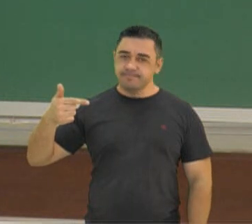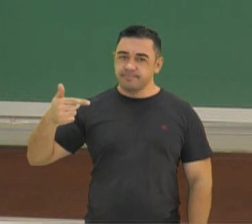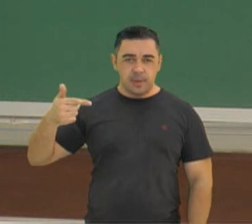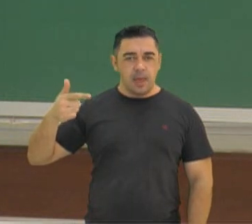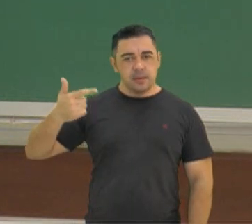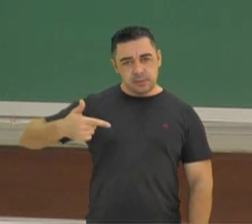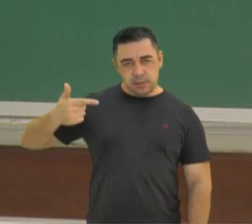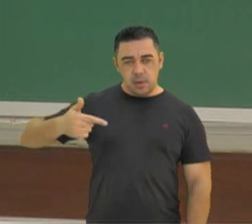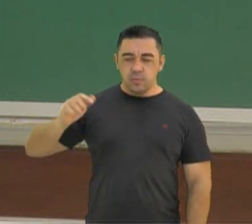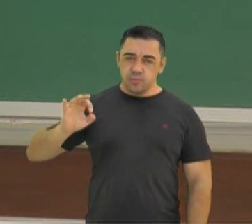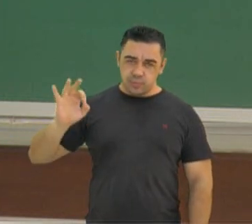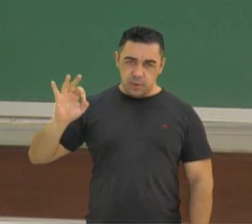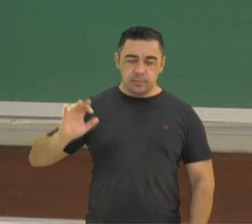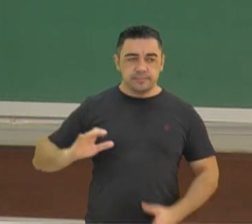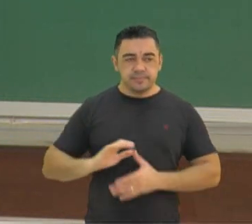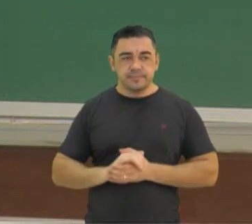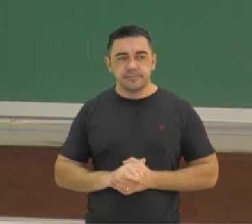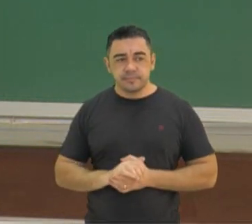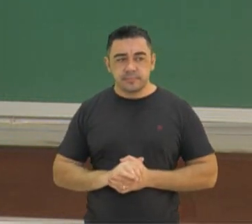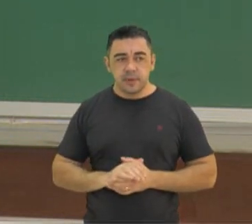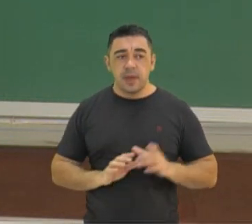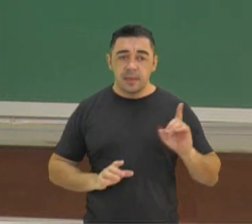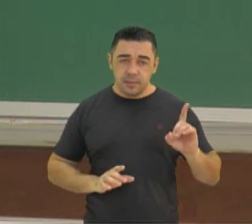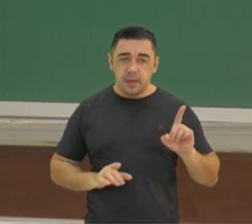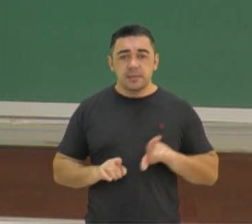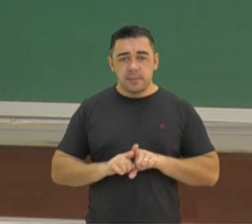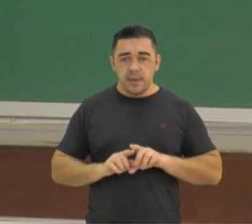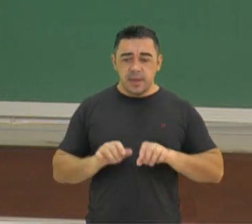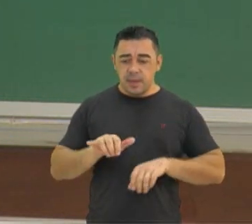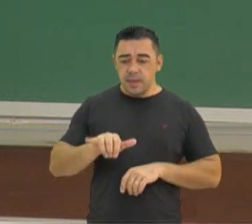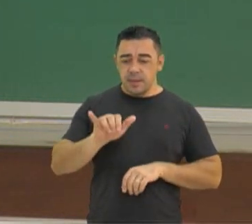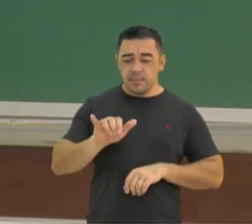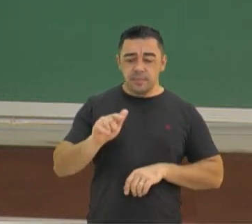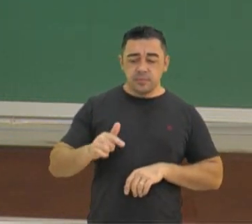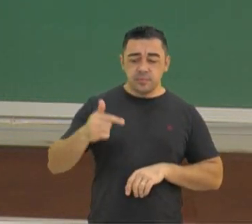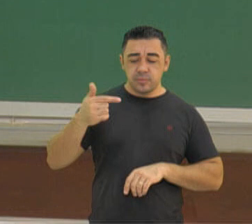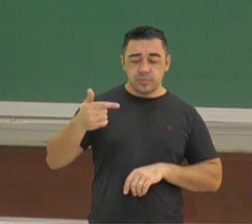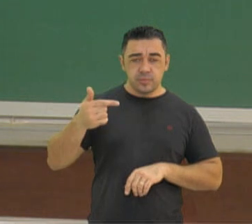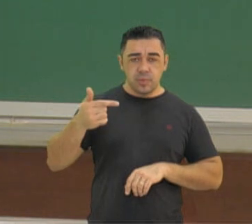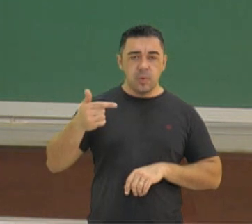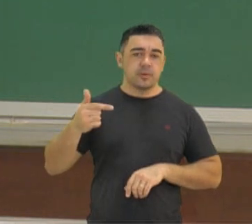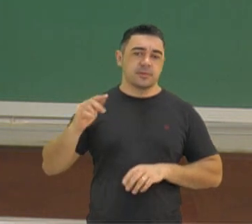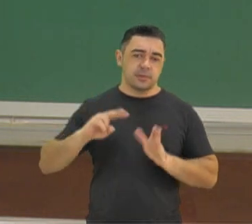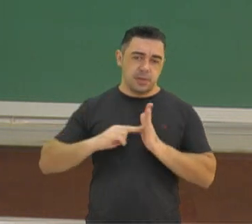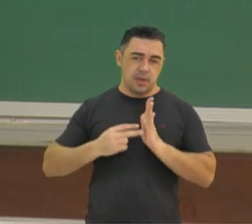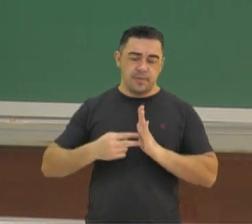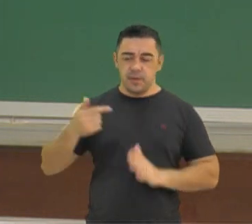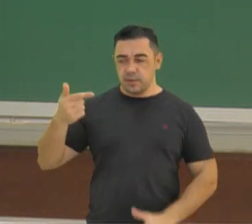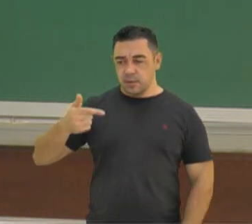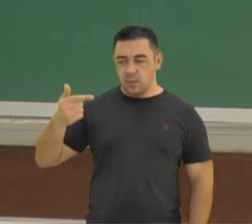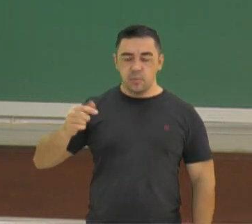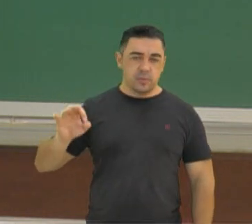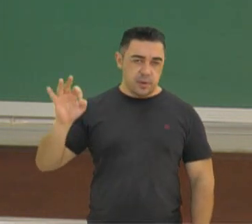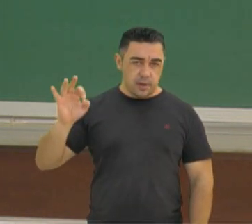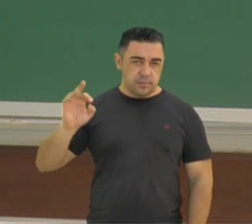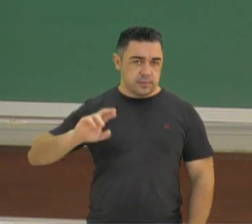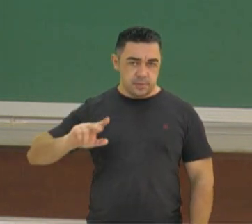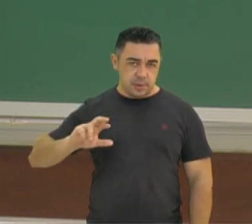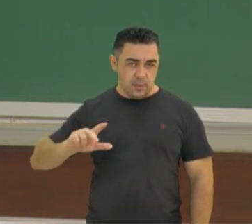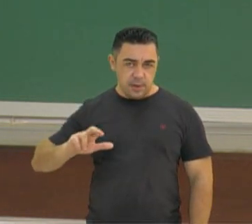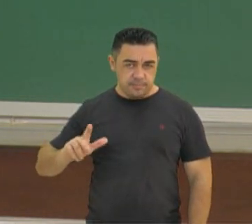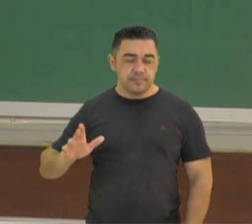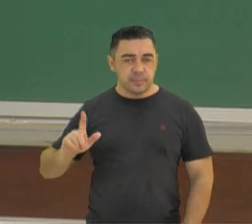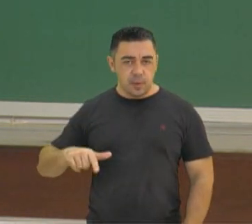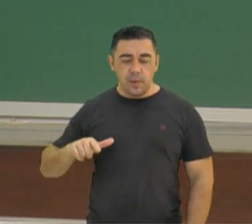pode ser uma equação linear. E a D também. Eu tenho uma equação ali com expoente 2, que é segundo grau, né? Portanto,